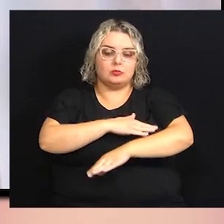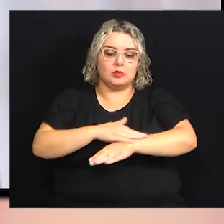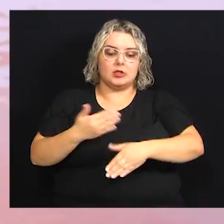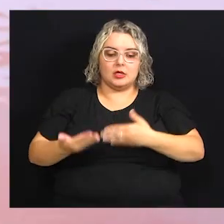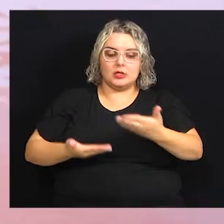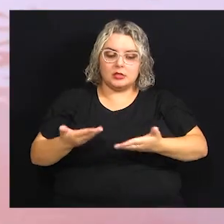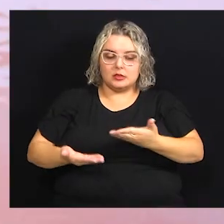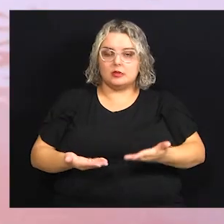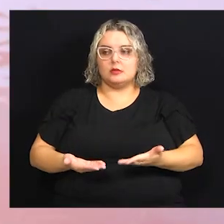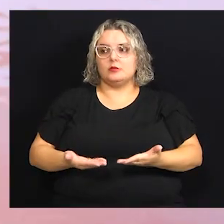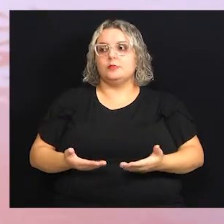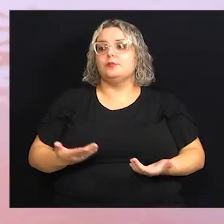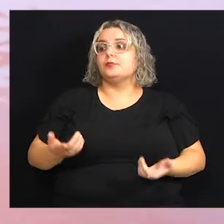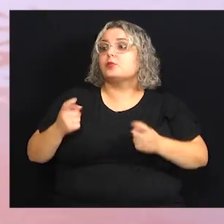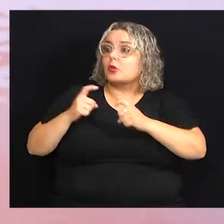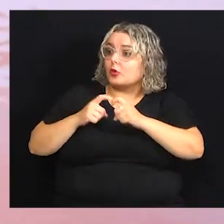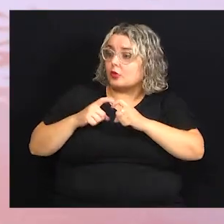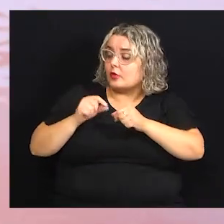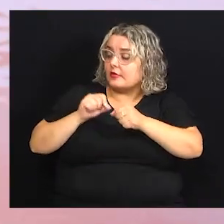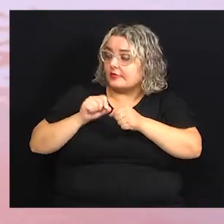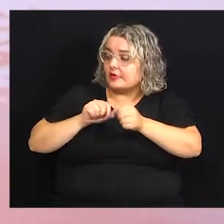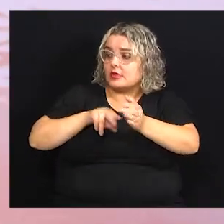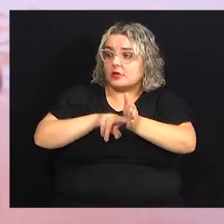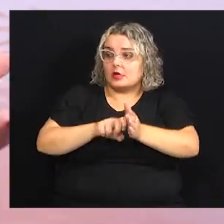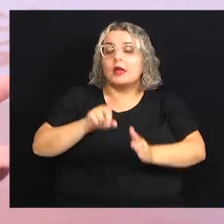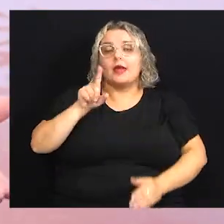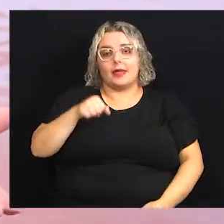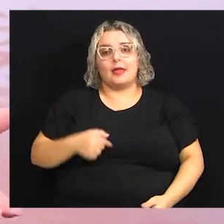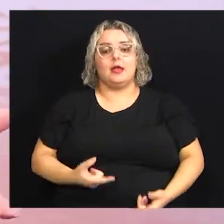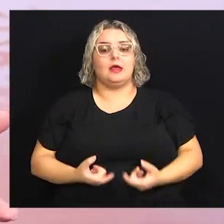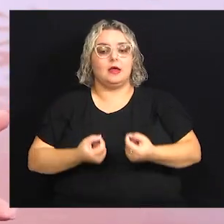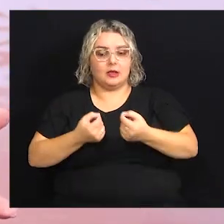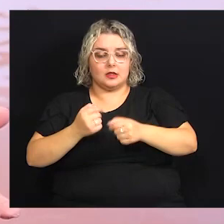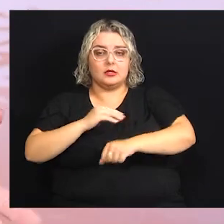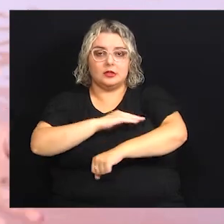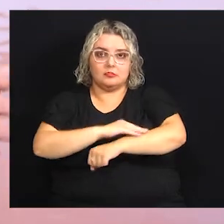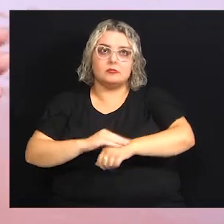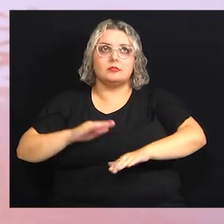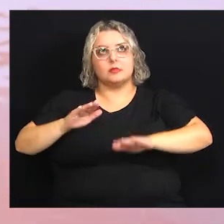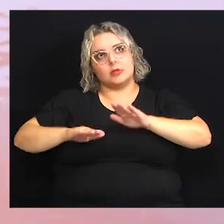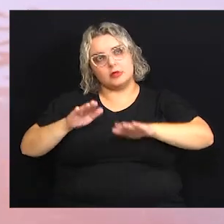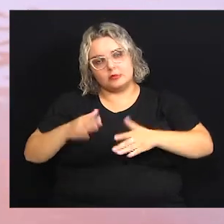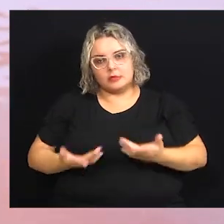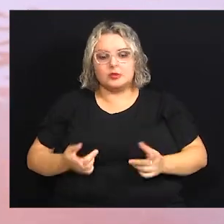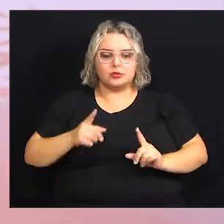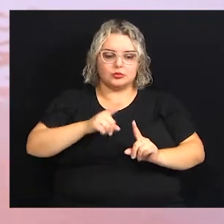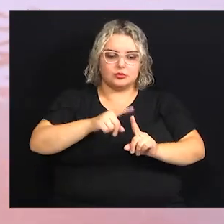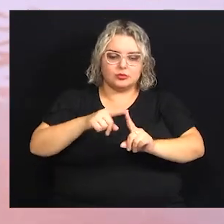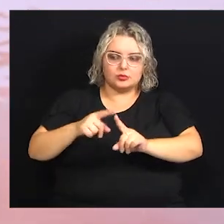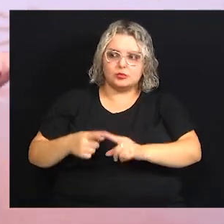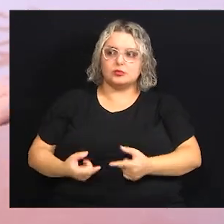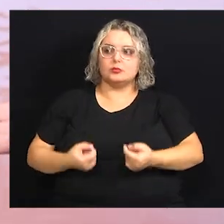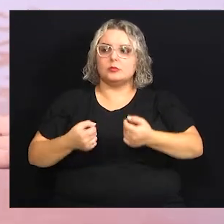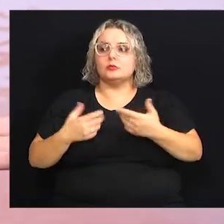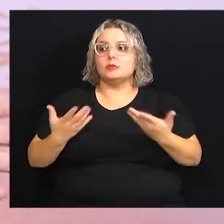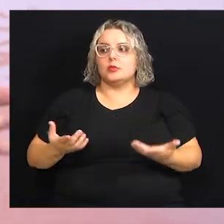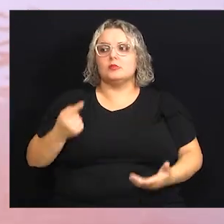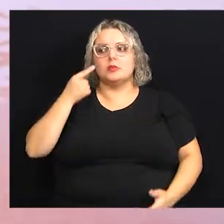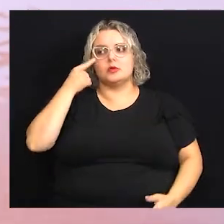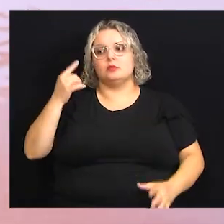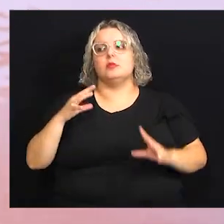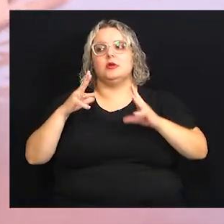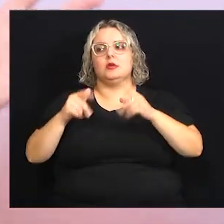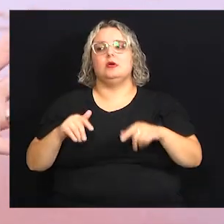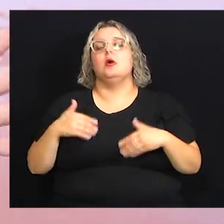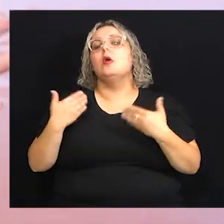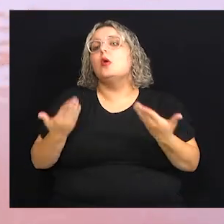tratamento. Doutor, feito esse diagnóstico, é câncer de pele, né? Sei que vai depender aí do tipo de câncer, mas assim,